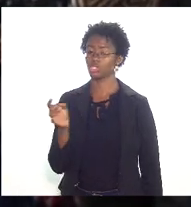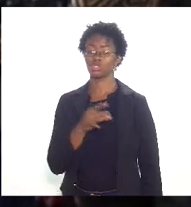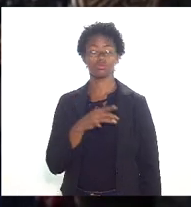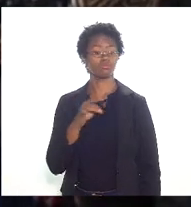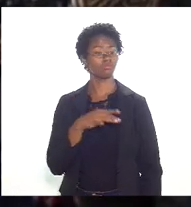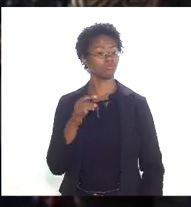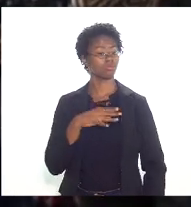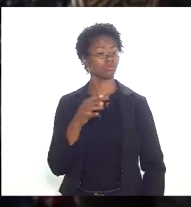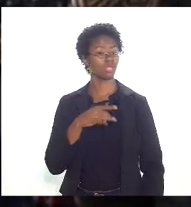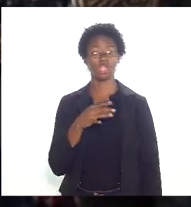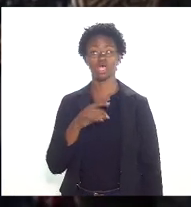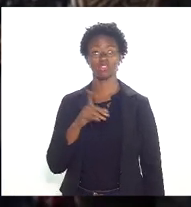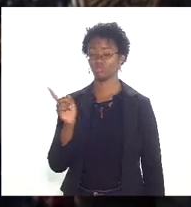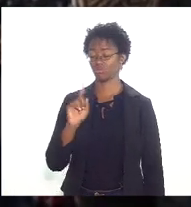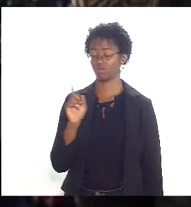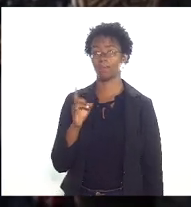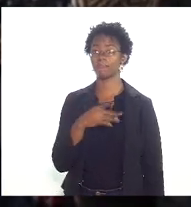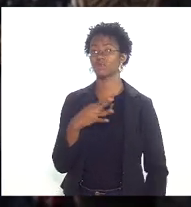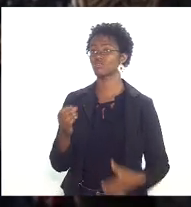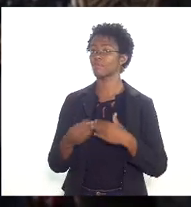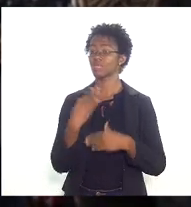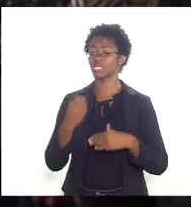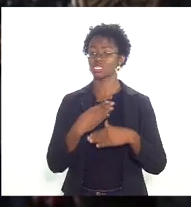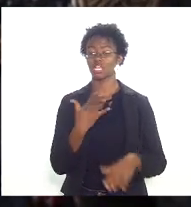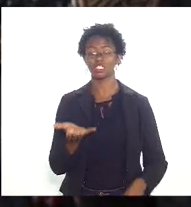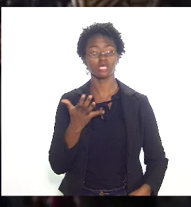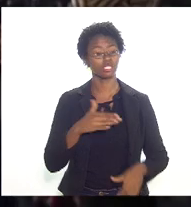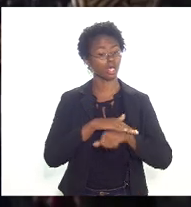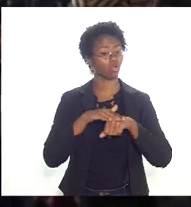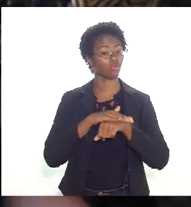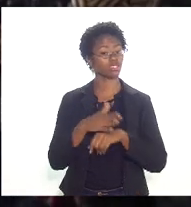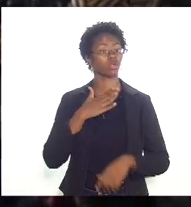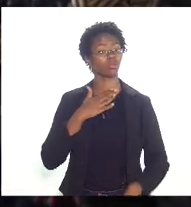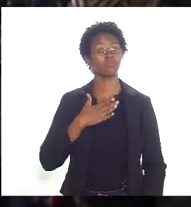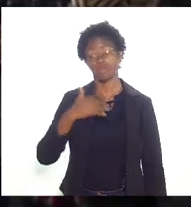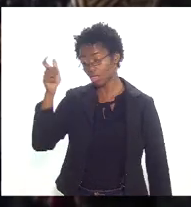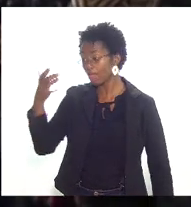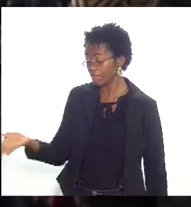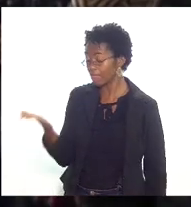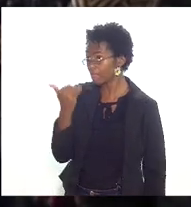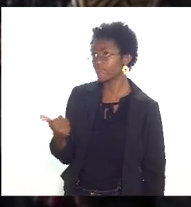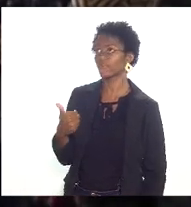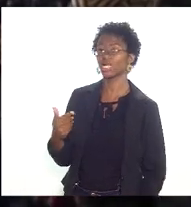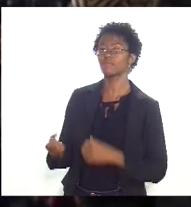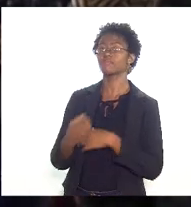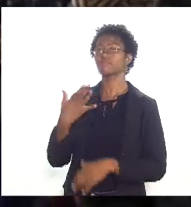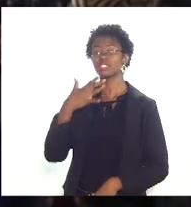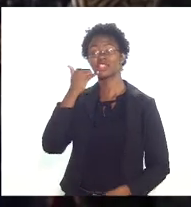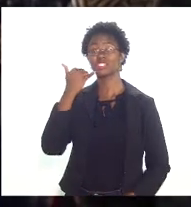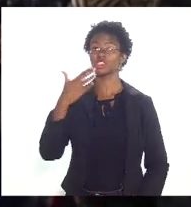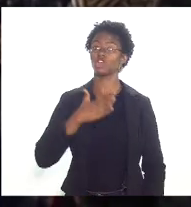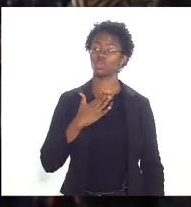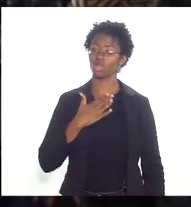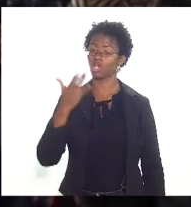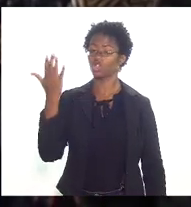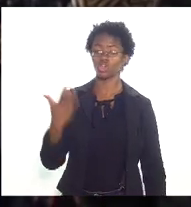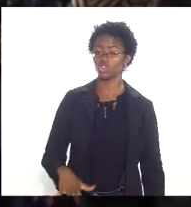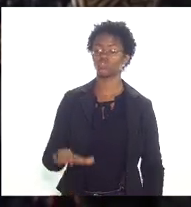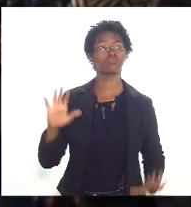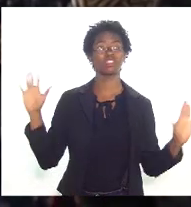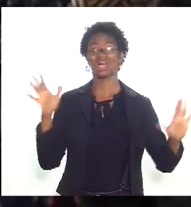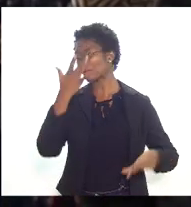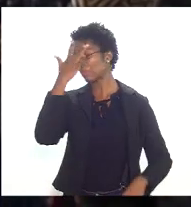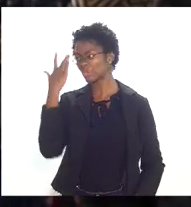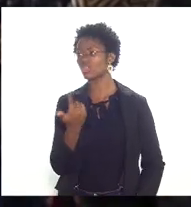de mensagenzinha por interlocutores ele não tem se o senhor quiser conversar comigo seja ela me mande mensagem para o meu celular agora não quero mais saber de